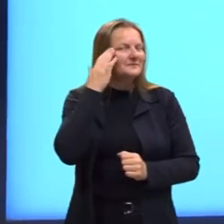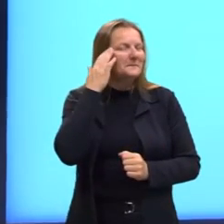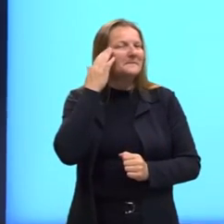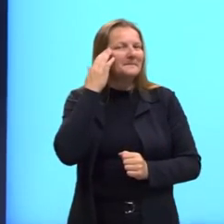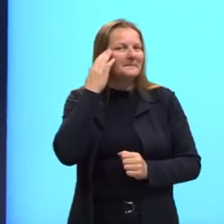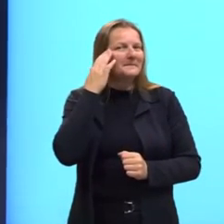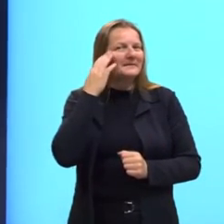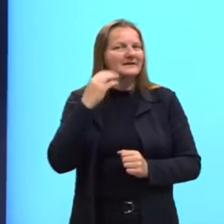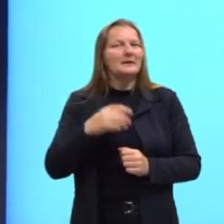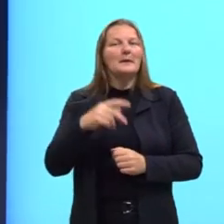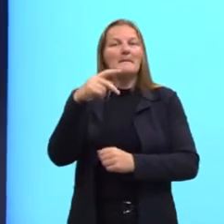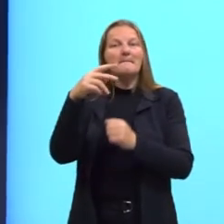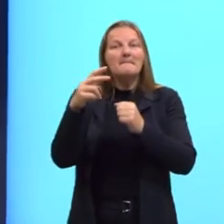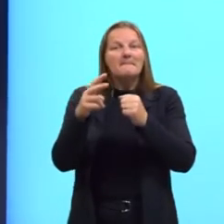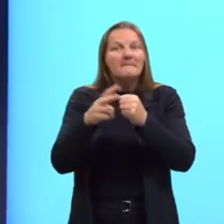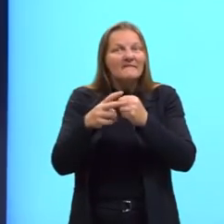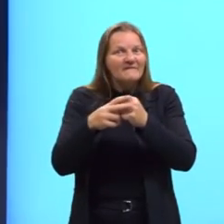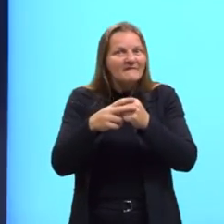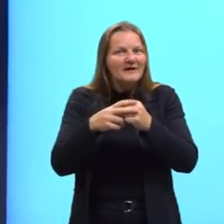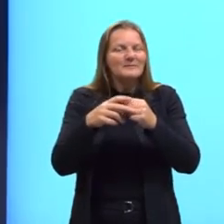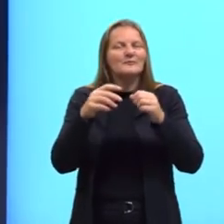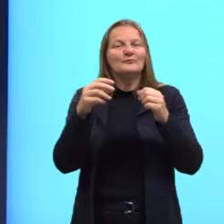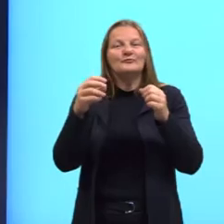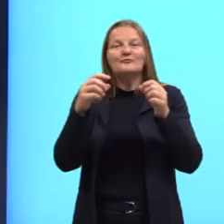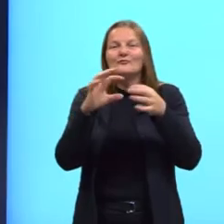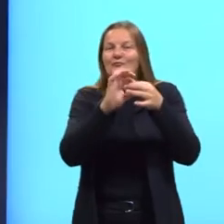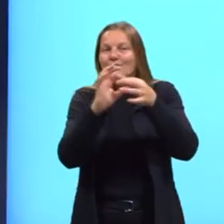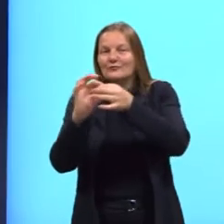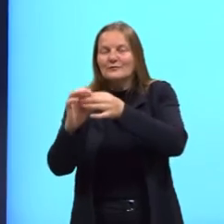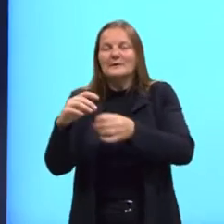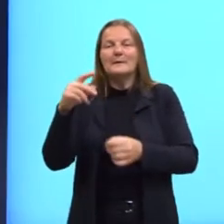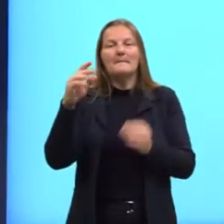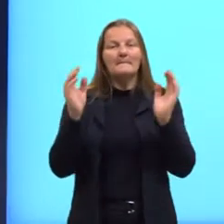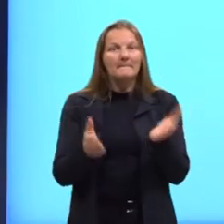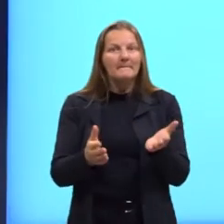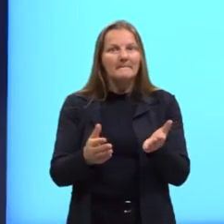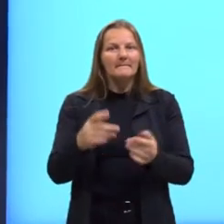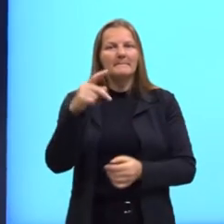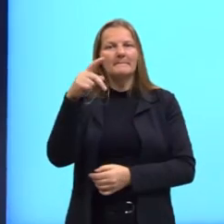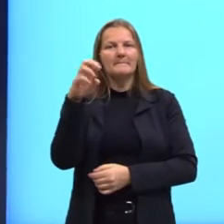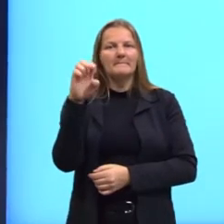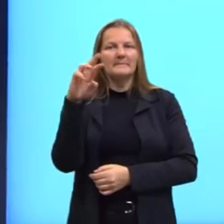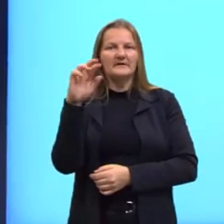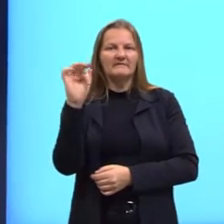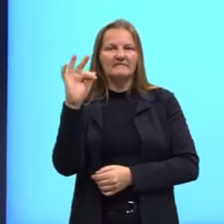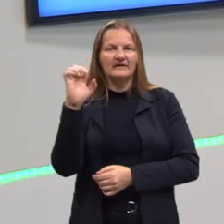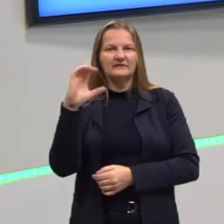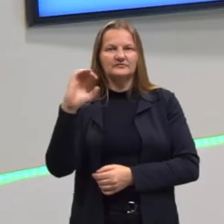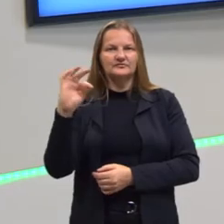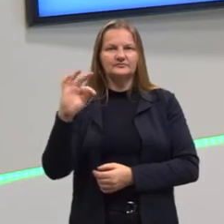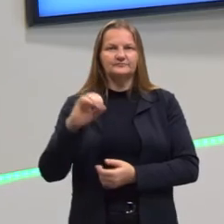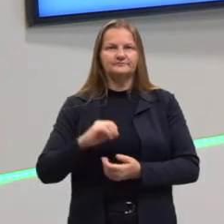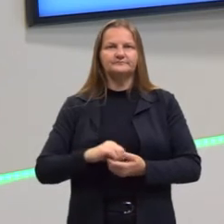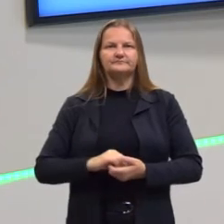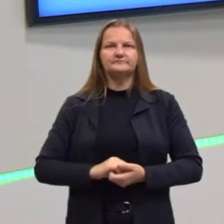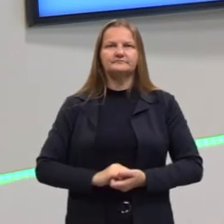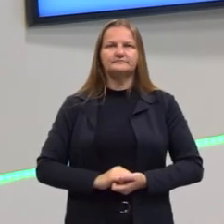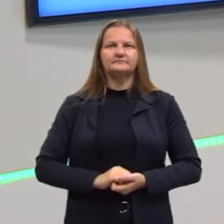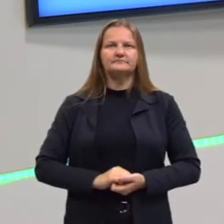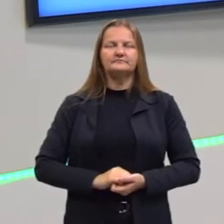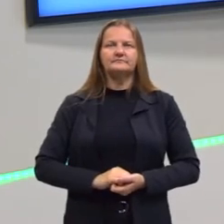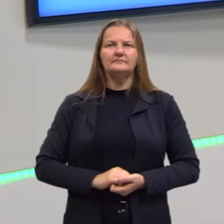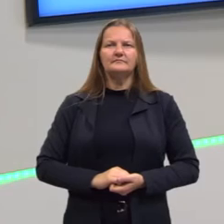que tu tá usando um presente perfeito em algum momento presente perfeito tá aparecendo ali para vocês ok o